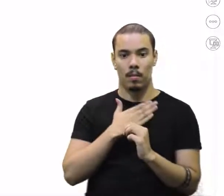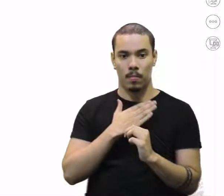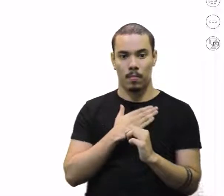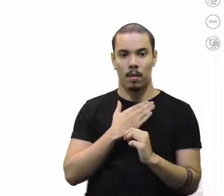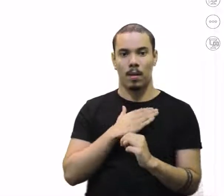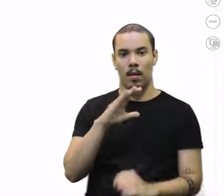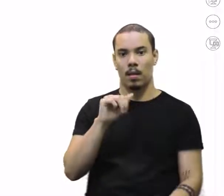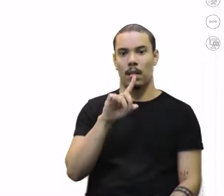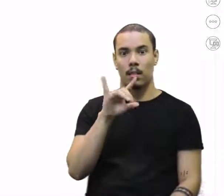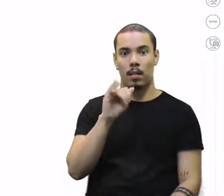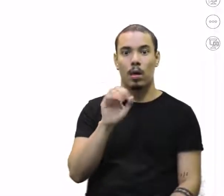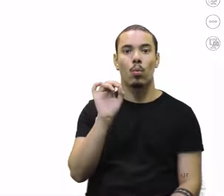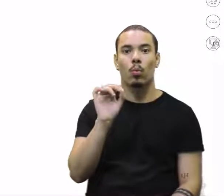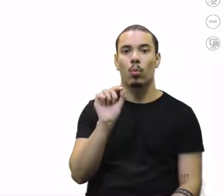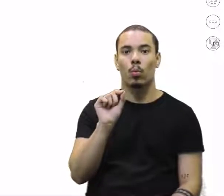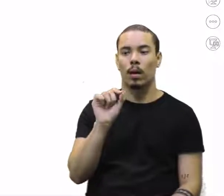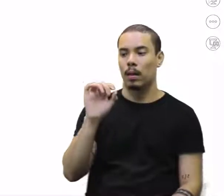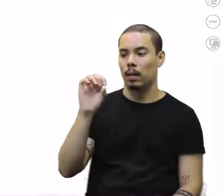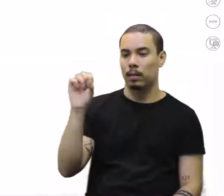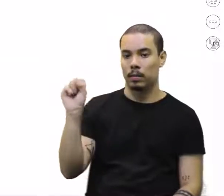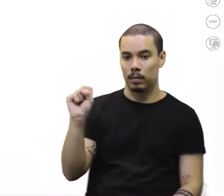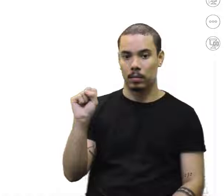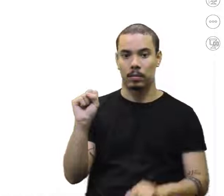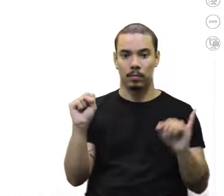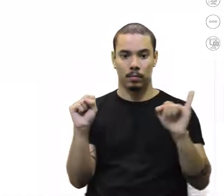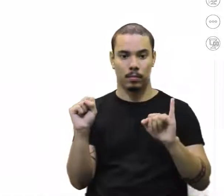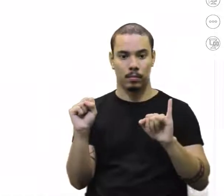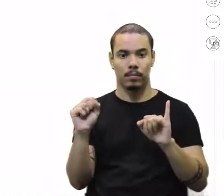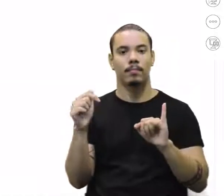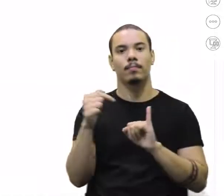ou insaturada? Ela é